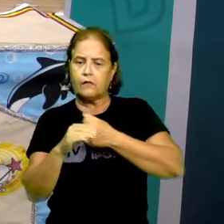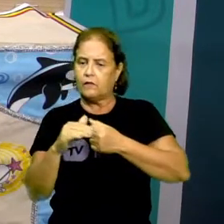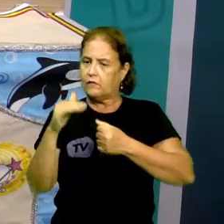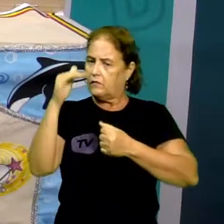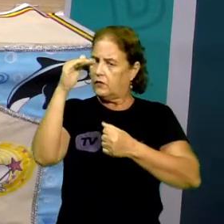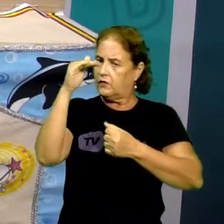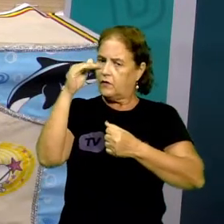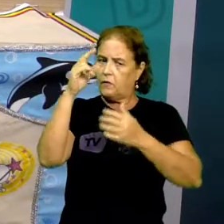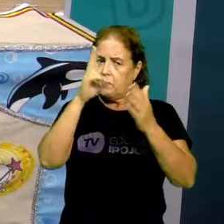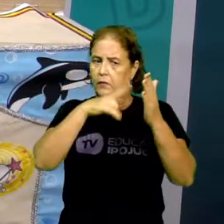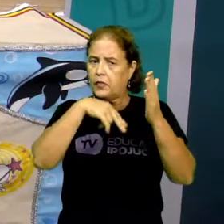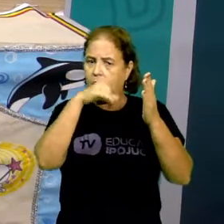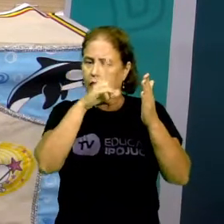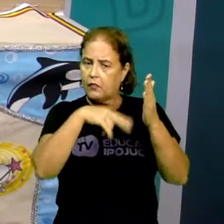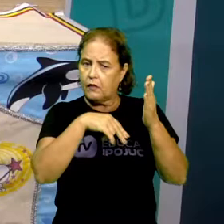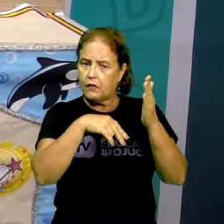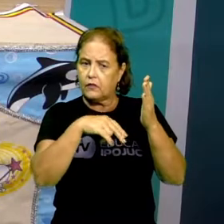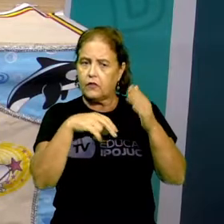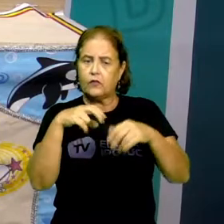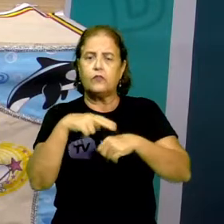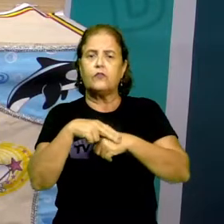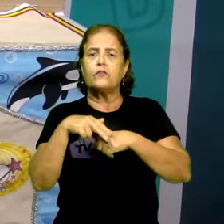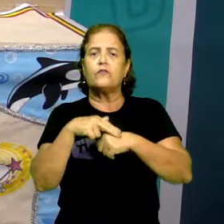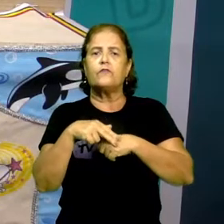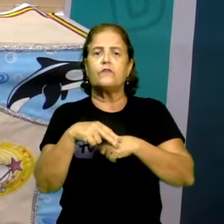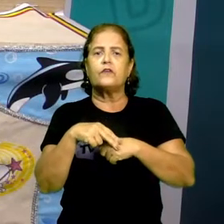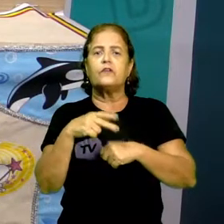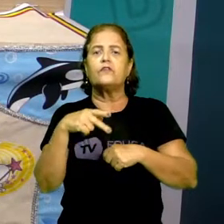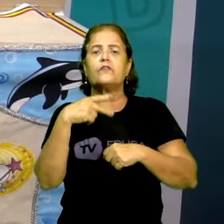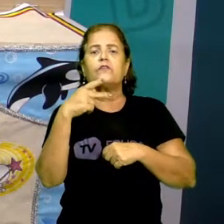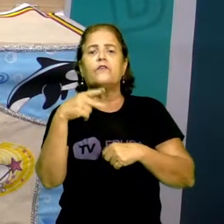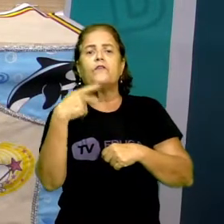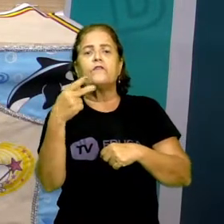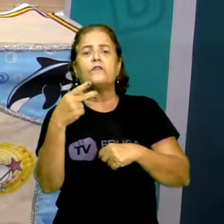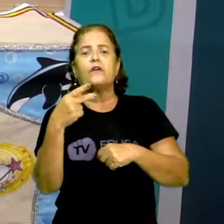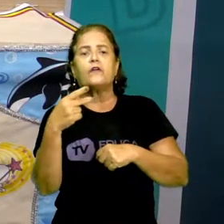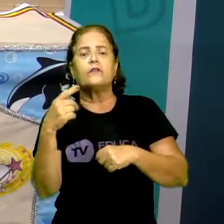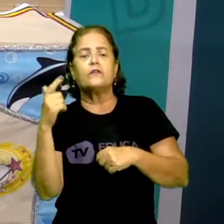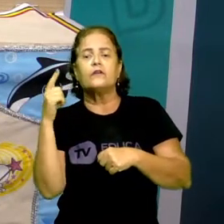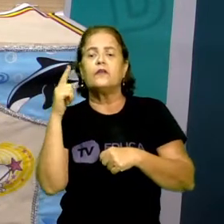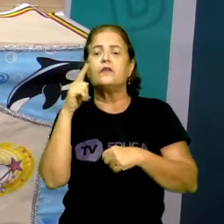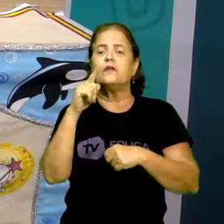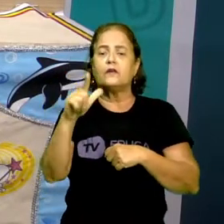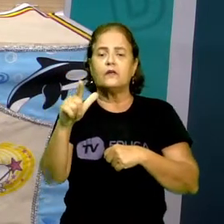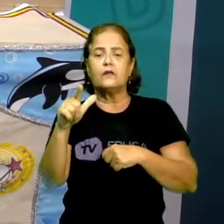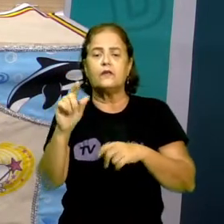de verde. Me diz, quem mais ganha ou quem